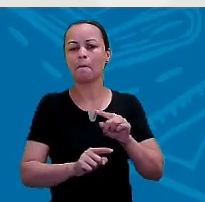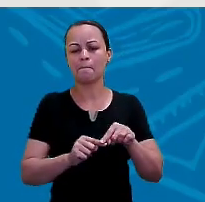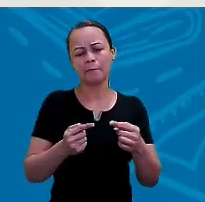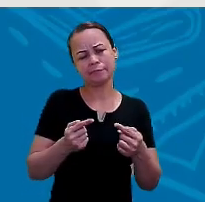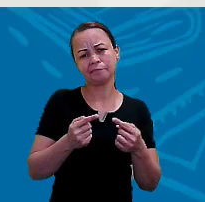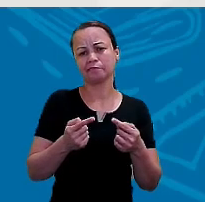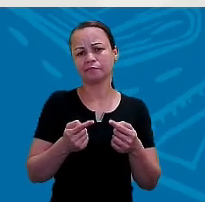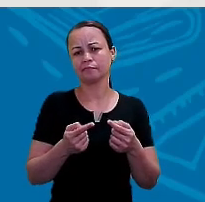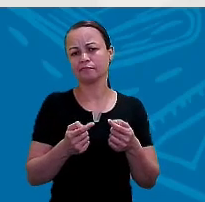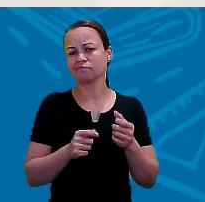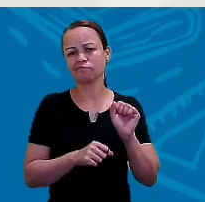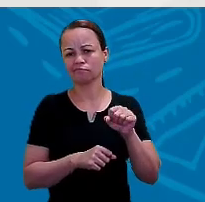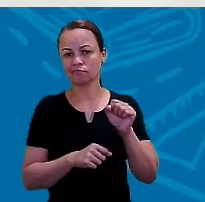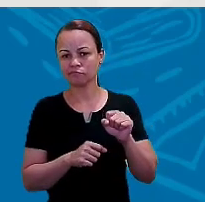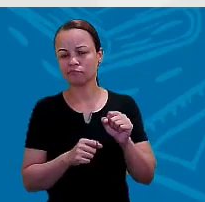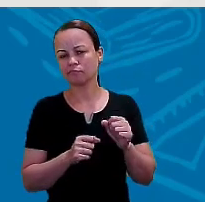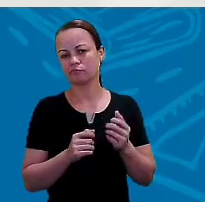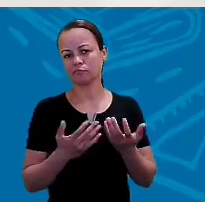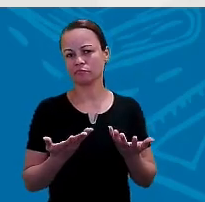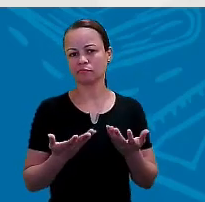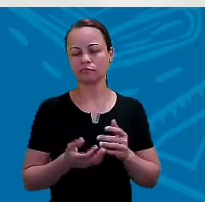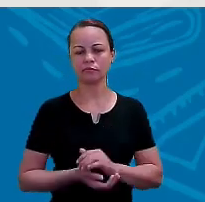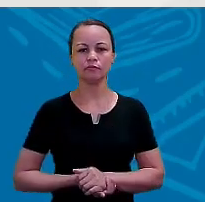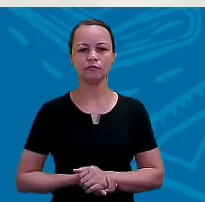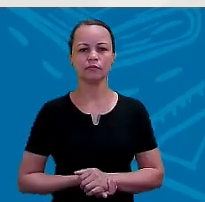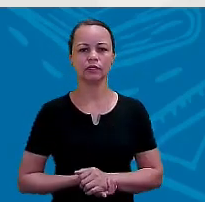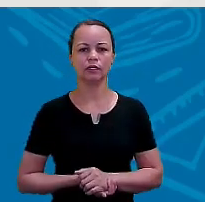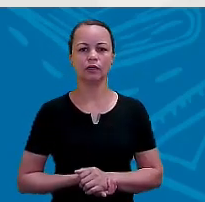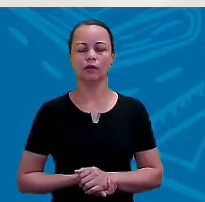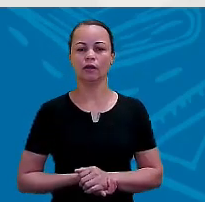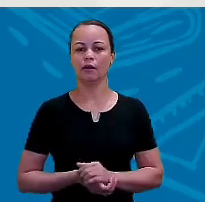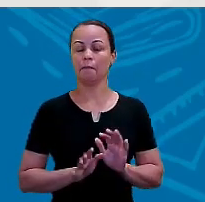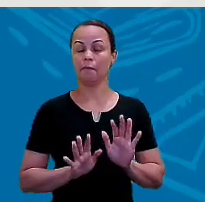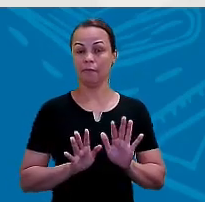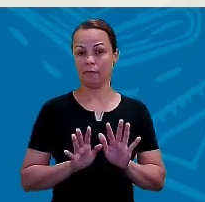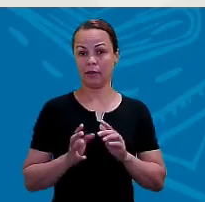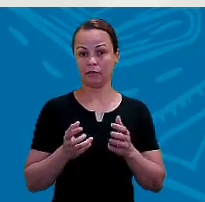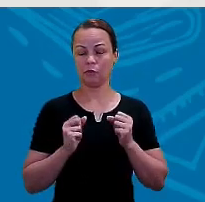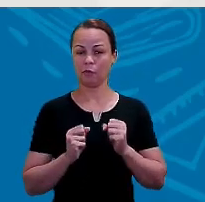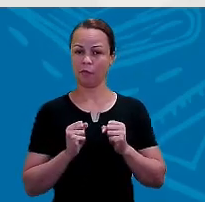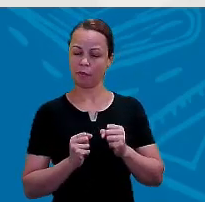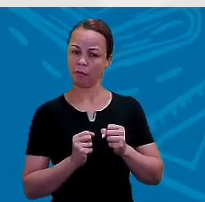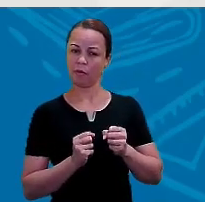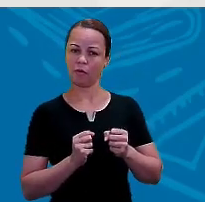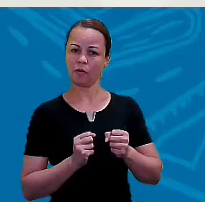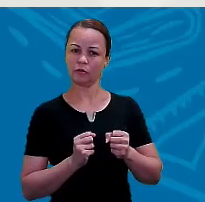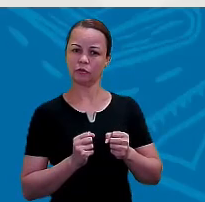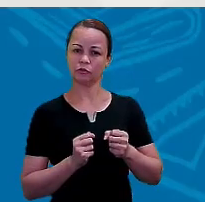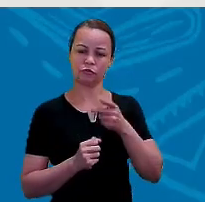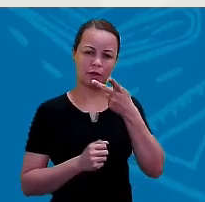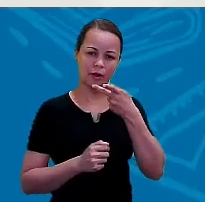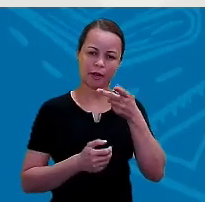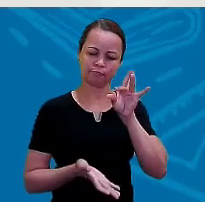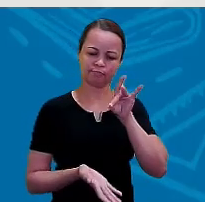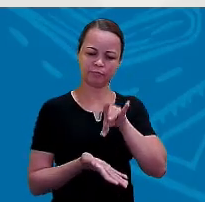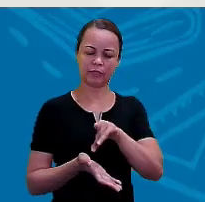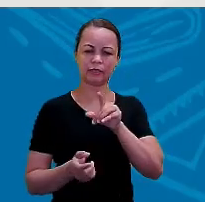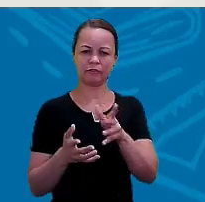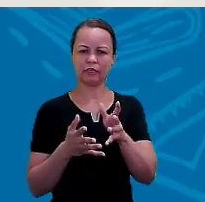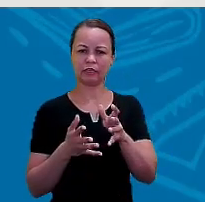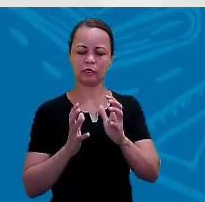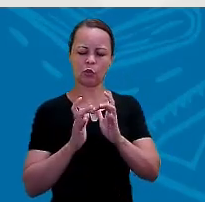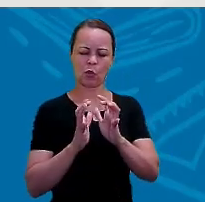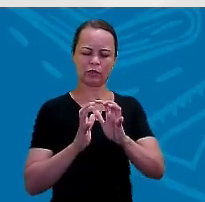poderia, de certa forma, assim dizer que sim. Mas eu posso dizer com toda certeza que estaria sendo recrutada várias áreas ao mesmo tempo,